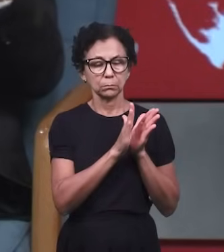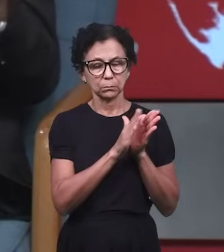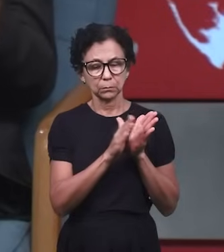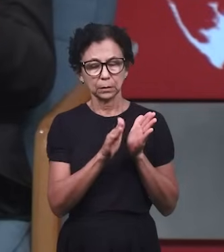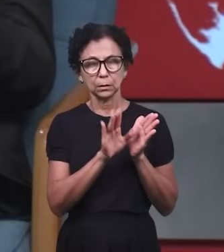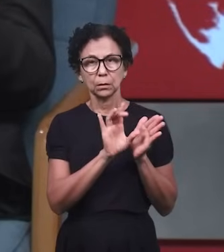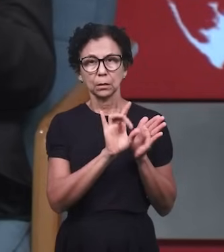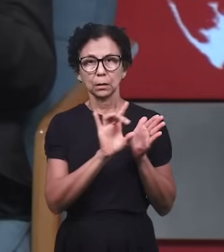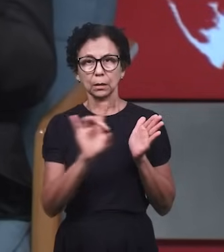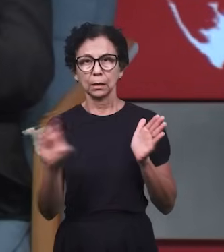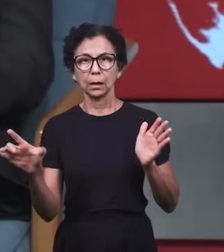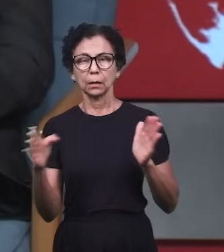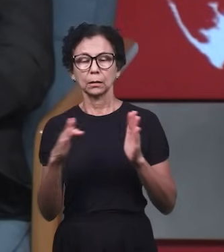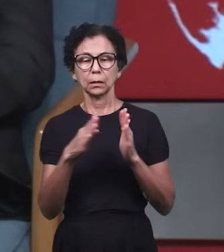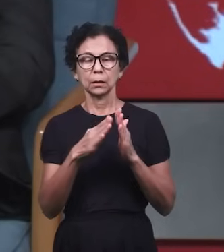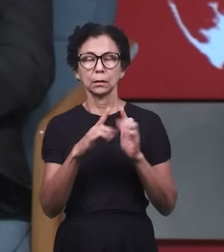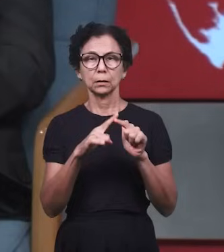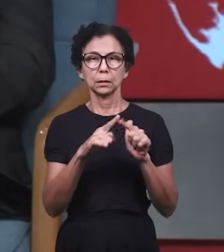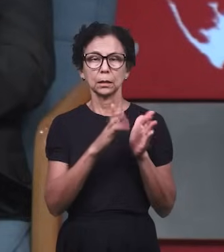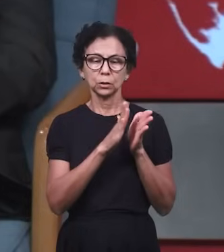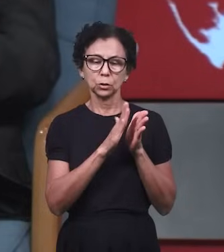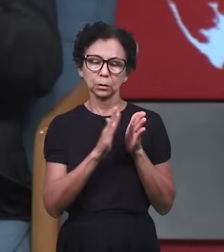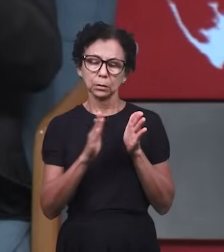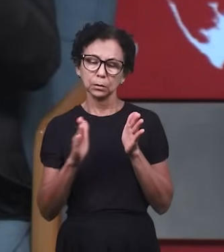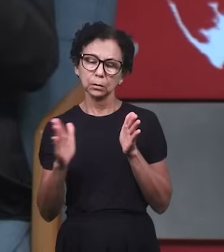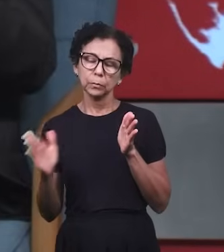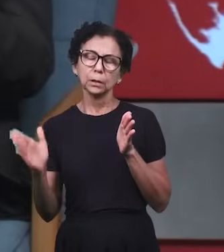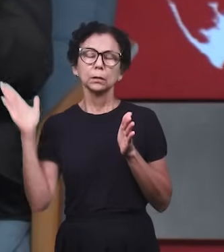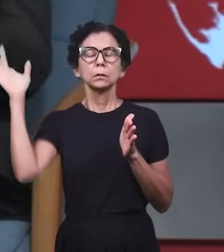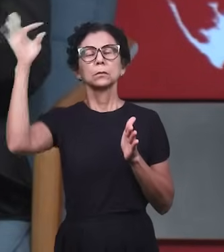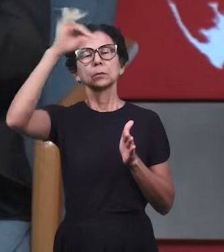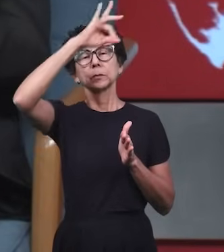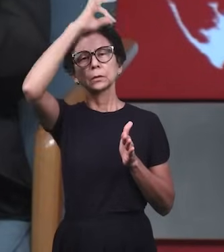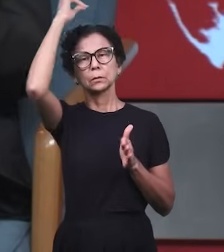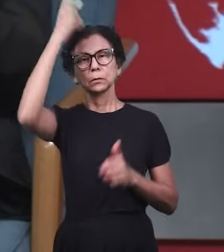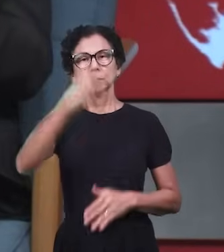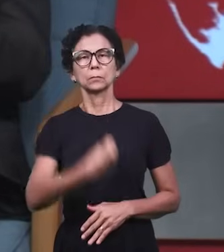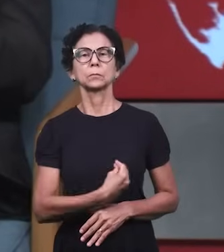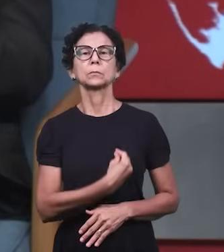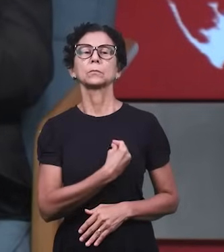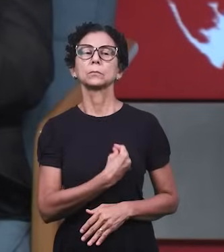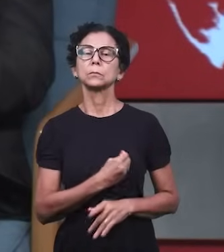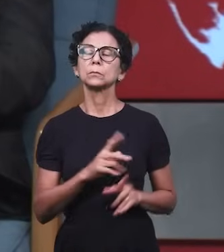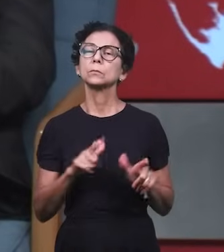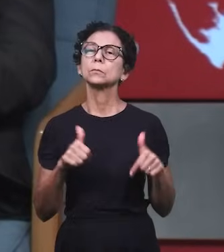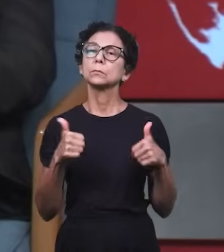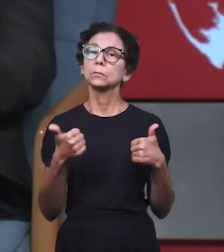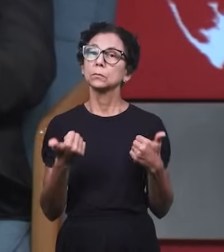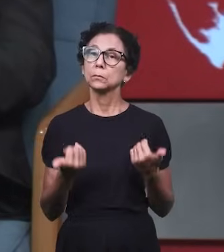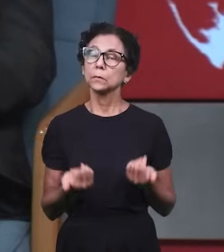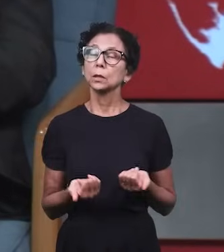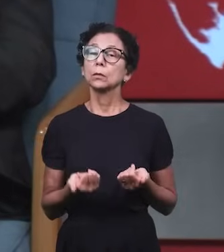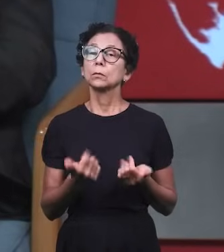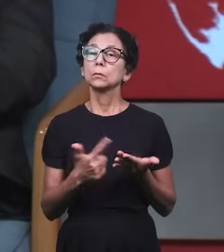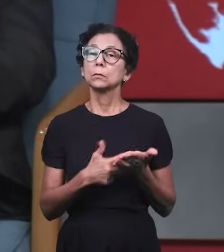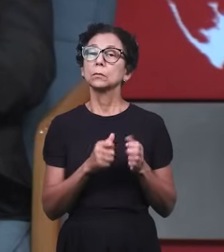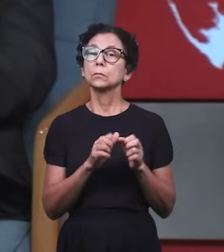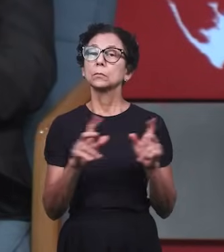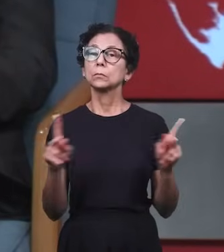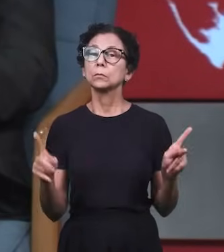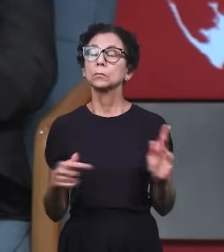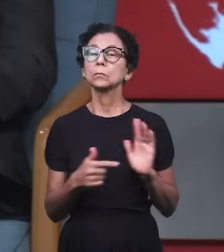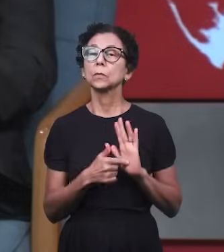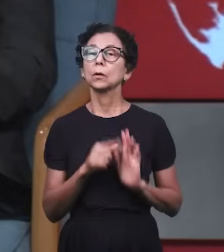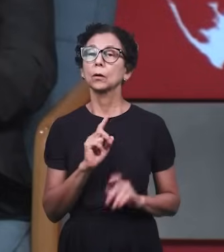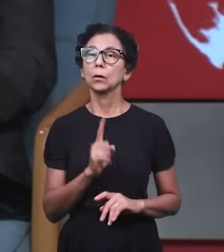todo esse período, a manifestação do Espírito Santo se fez presente. É por isso que lá em Apocalipse